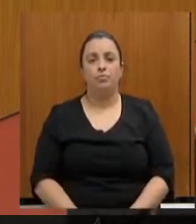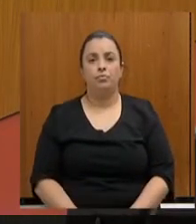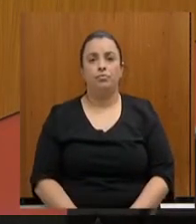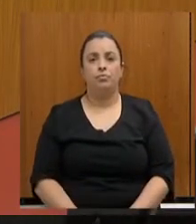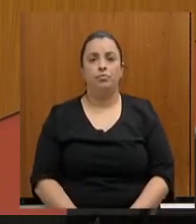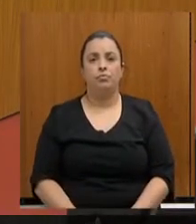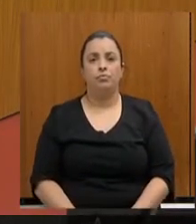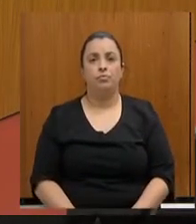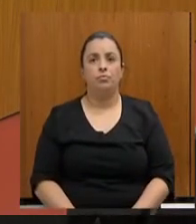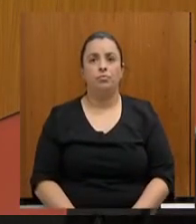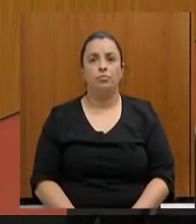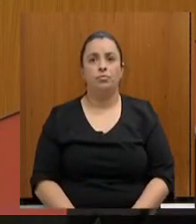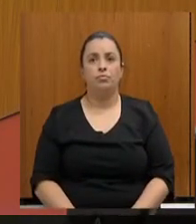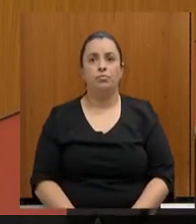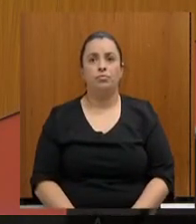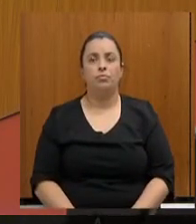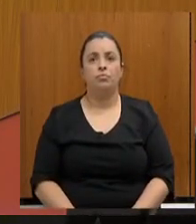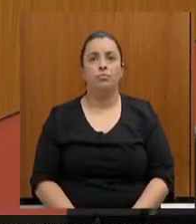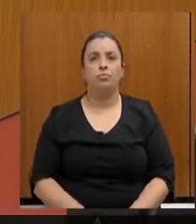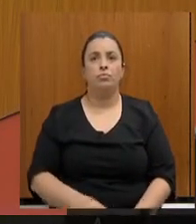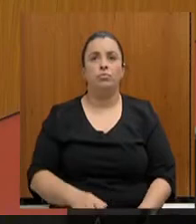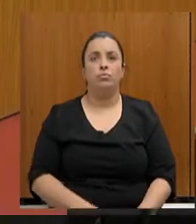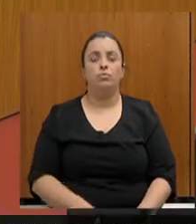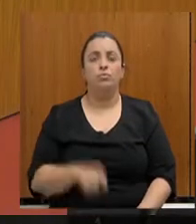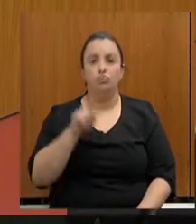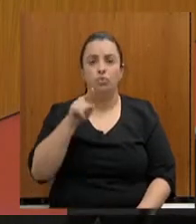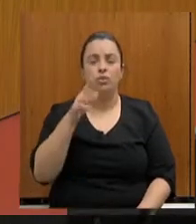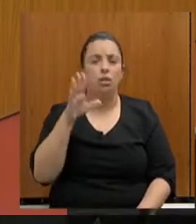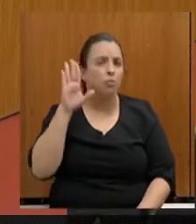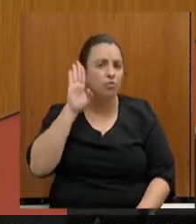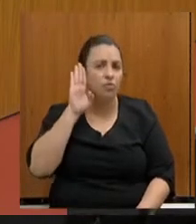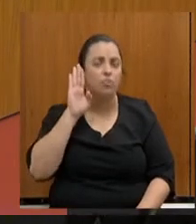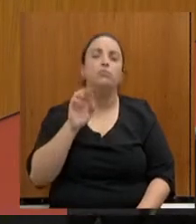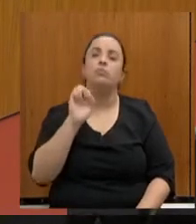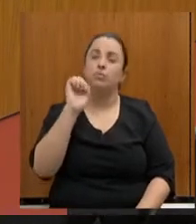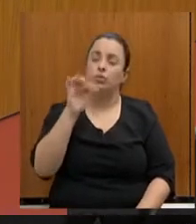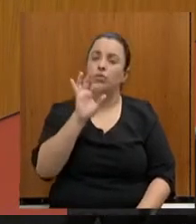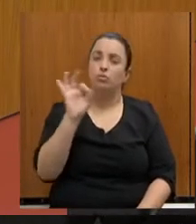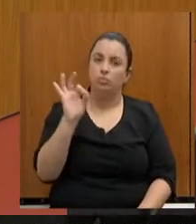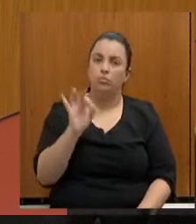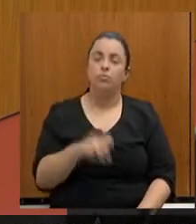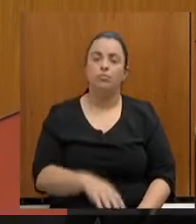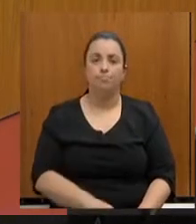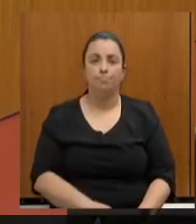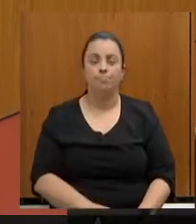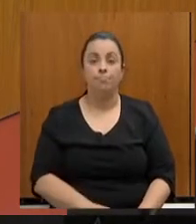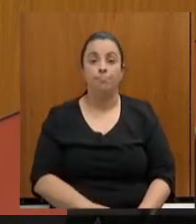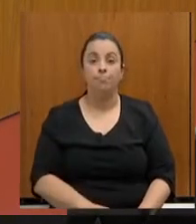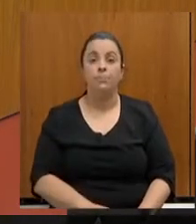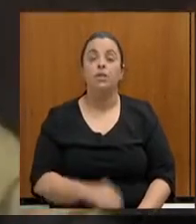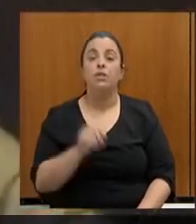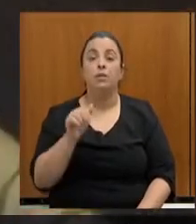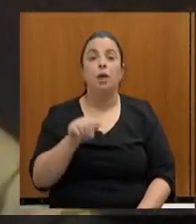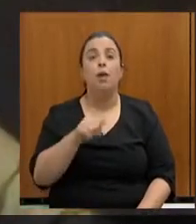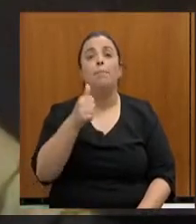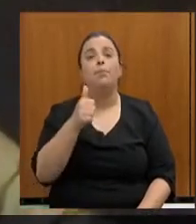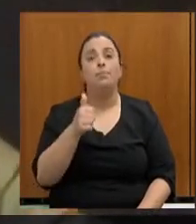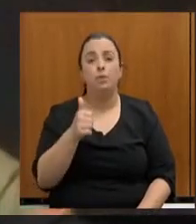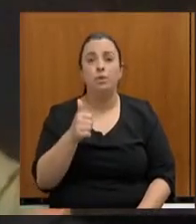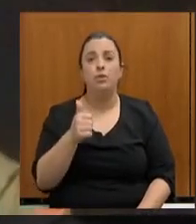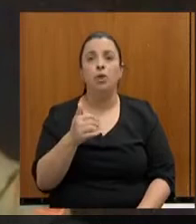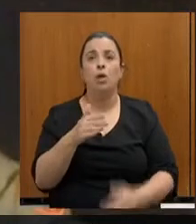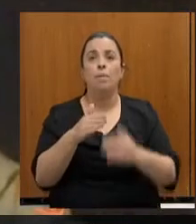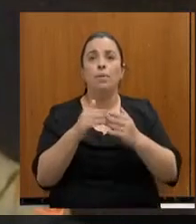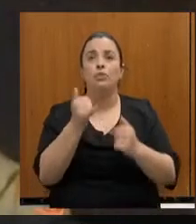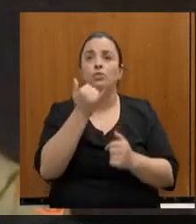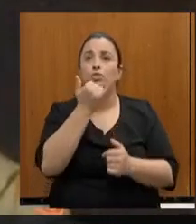E aí o Gustavo está dormindo aí presente ótimo o primeiro pedir